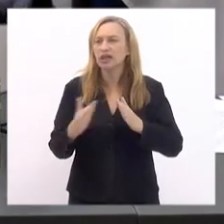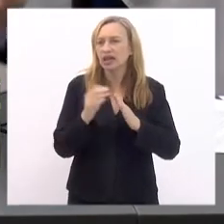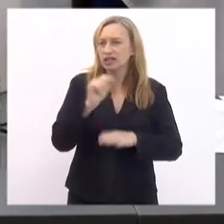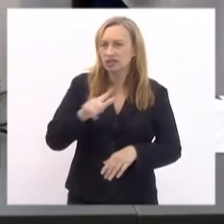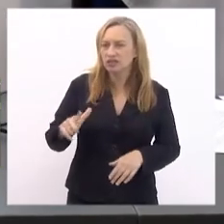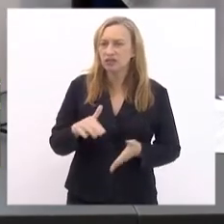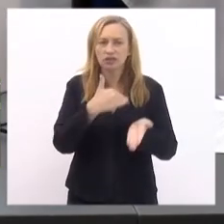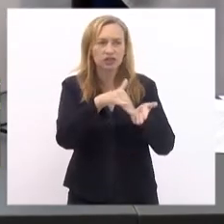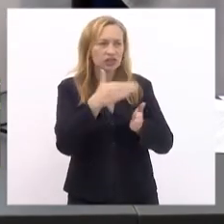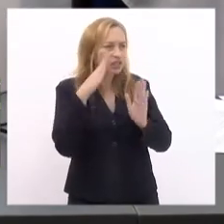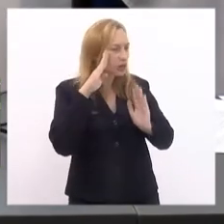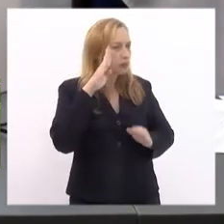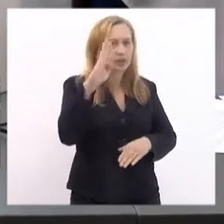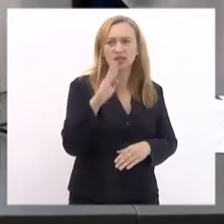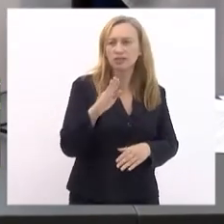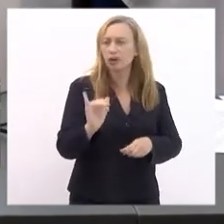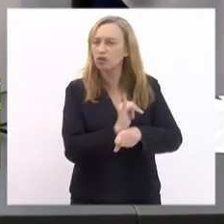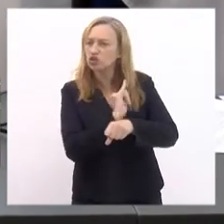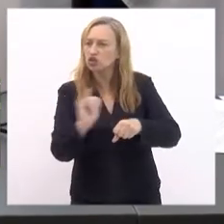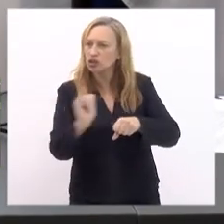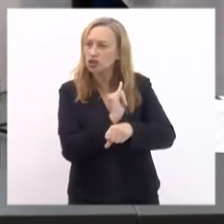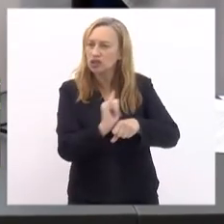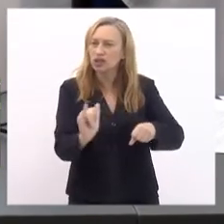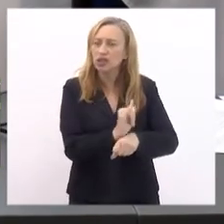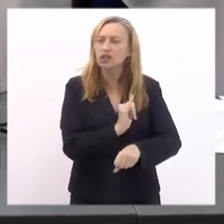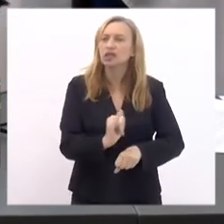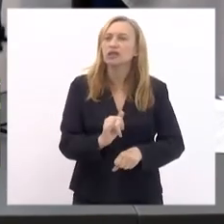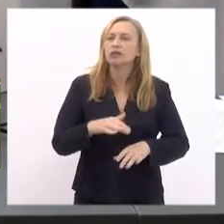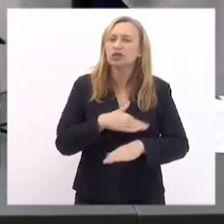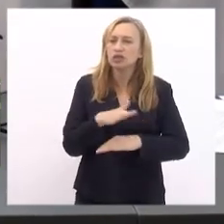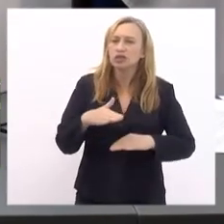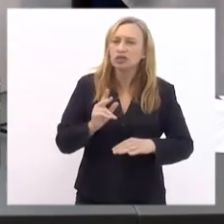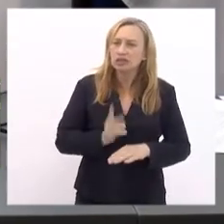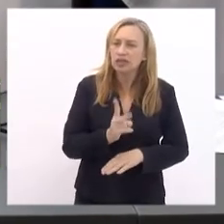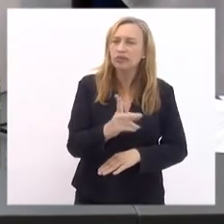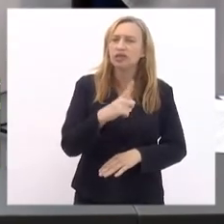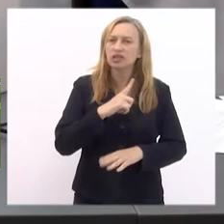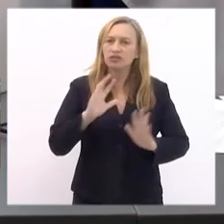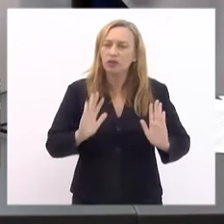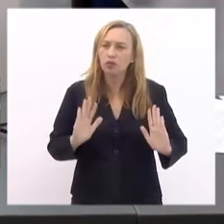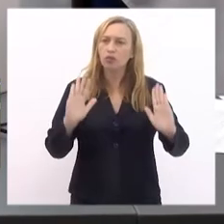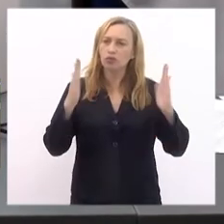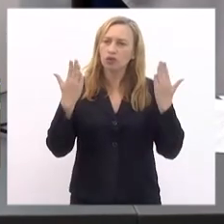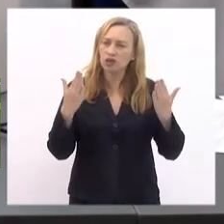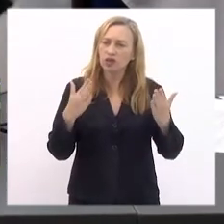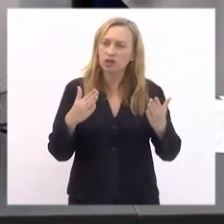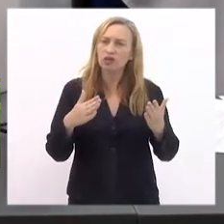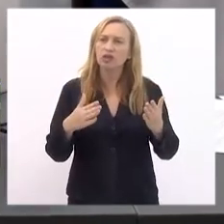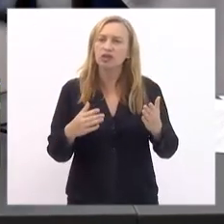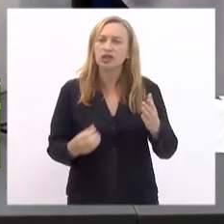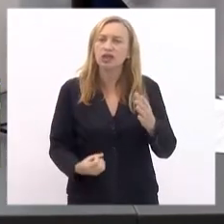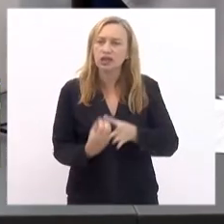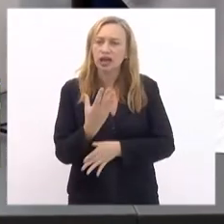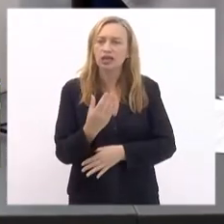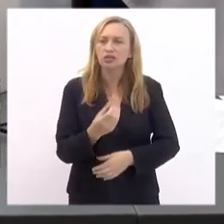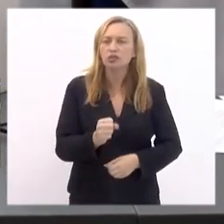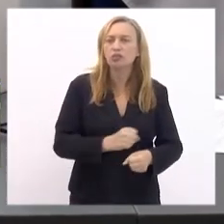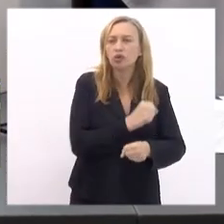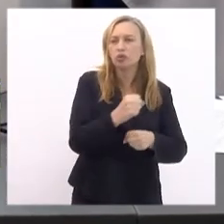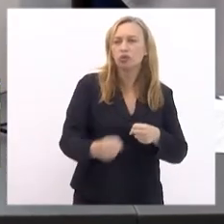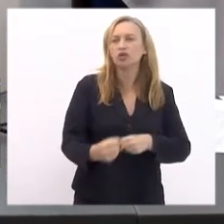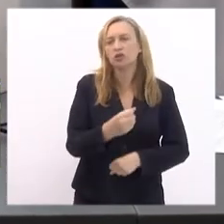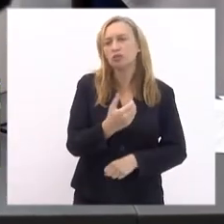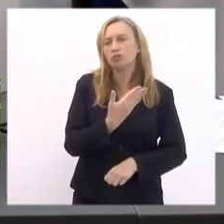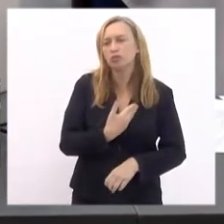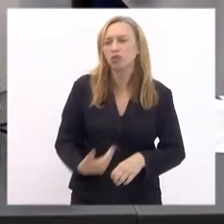Secretaria muito central, é estratégico, para que toda vez que houver um evento promovido pelo Poder Público Estadual,